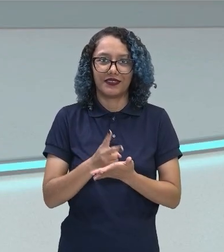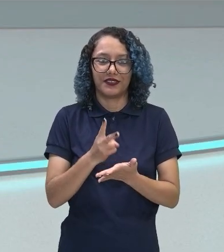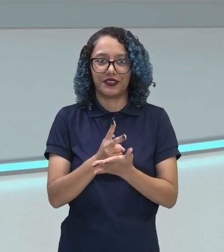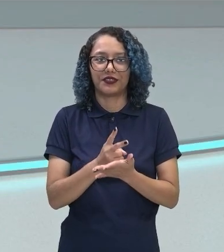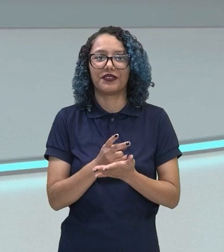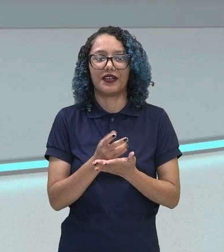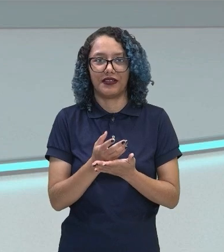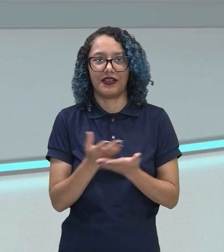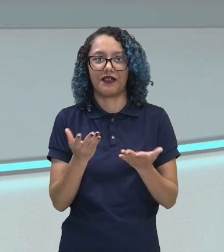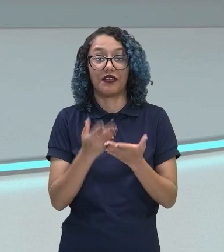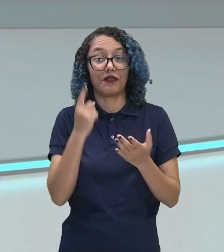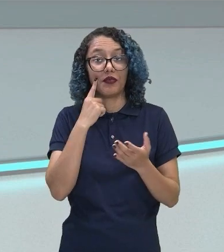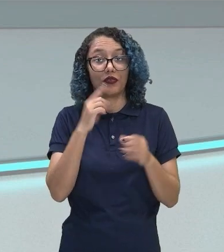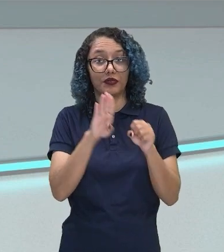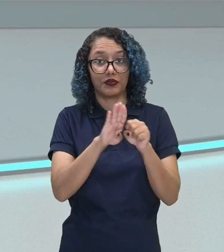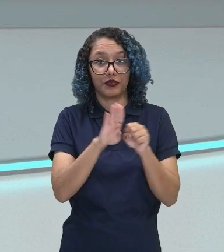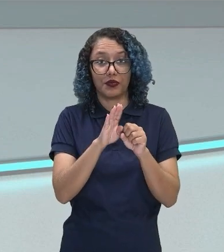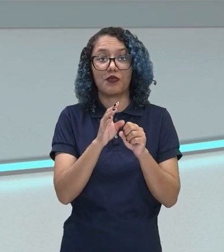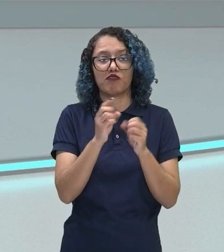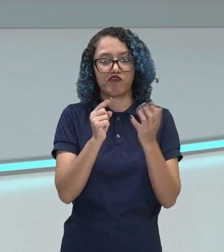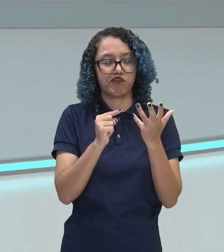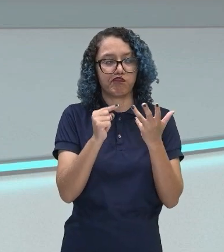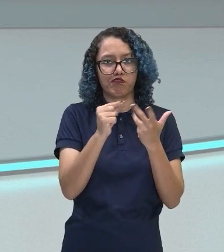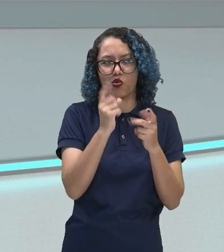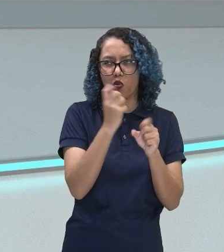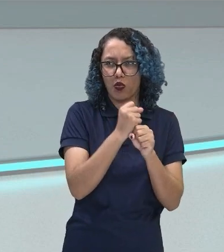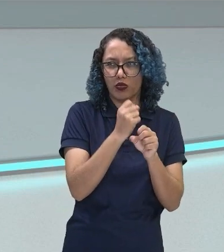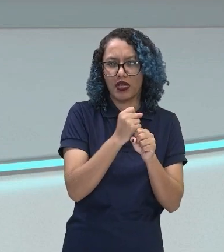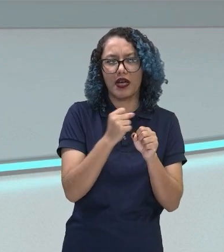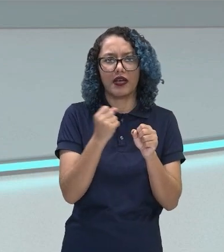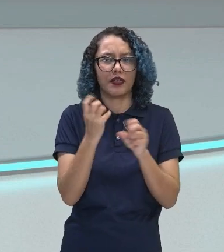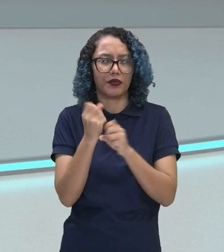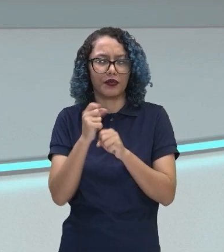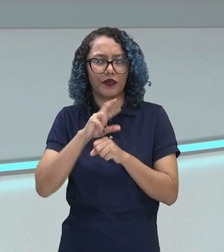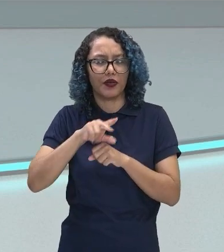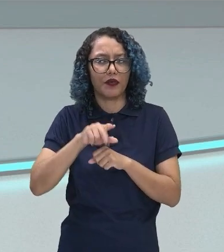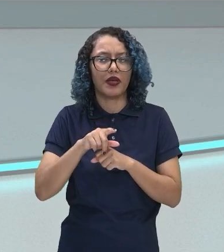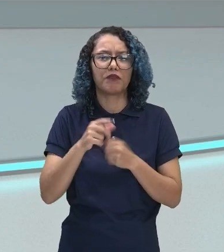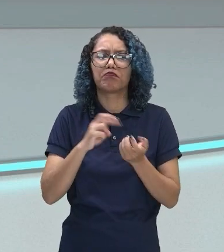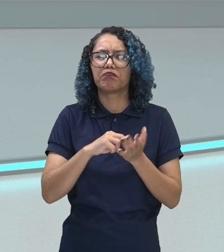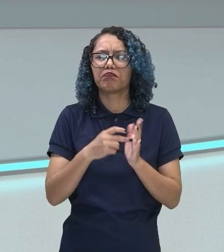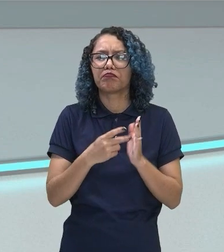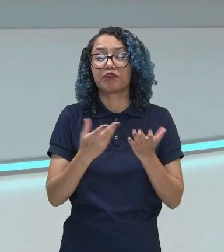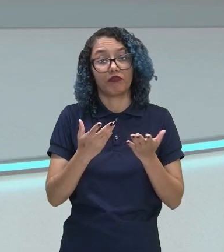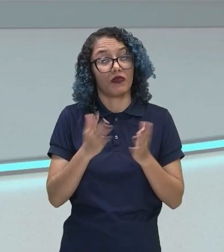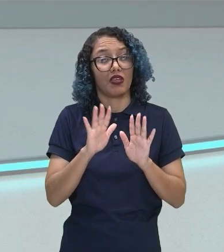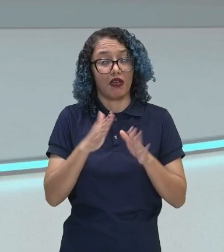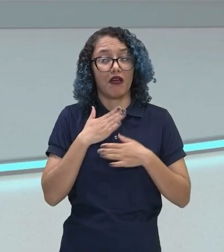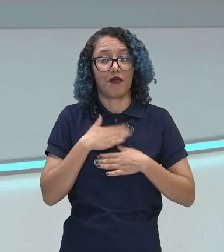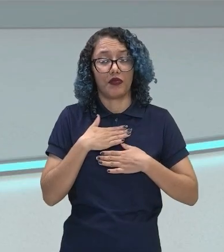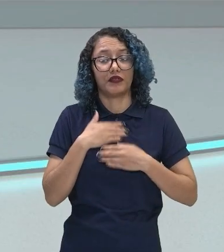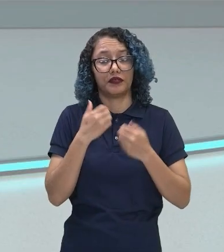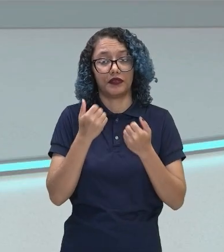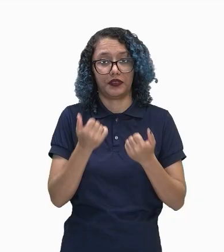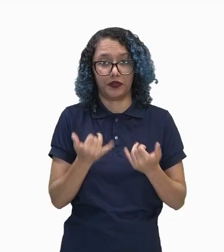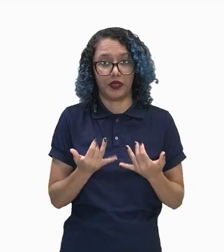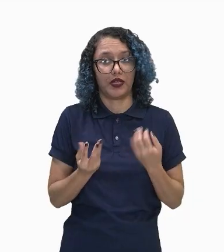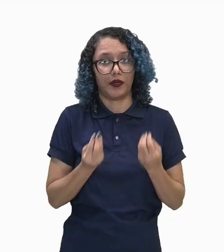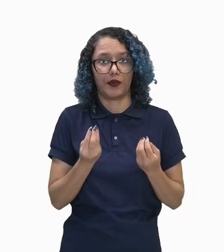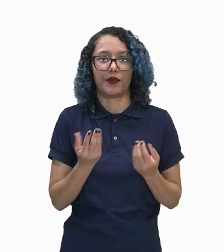e incontáveis. E o que que isso implica? Implica muita coisa, mas calma que a gente vai ver todos eles aqui. Olha